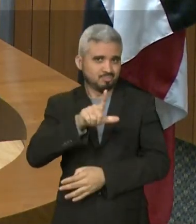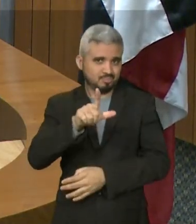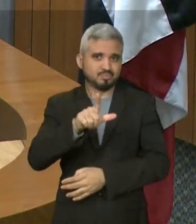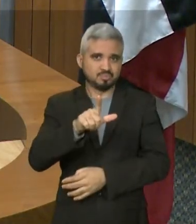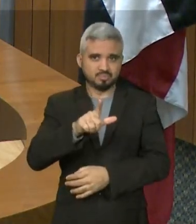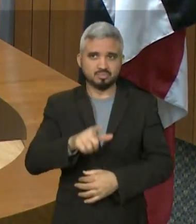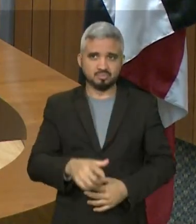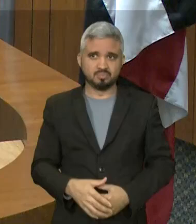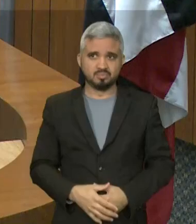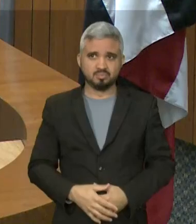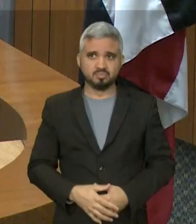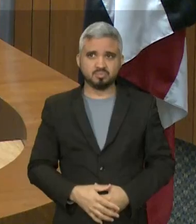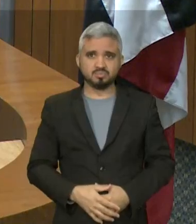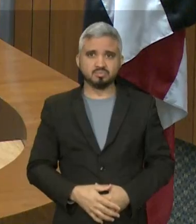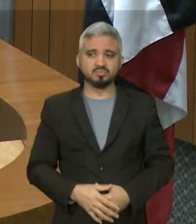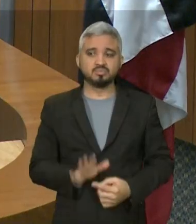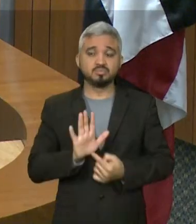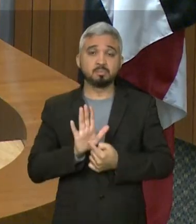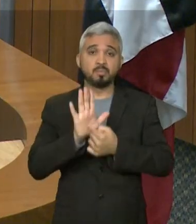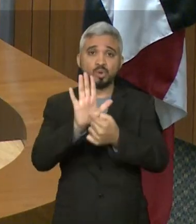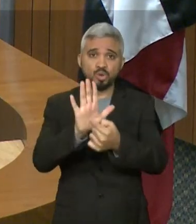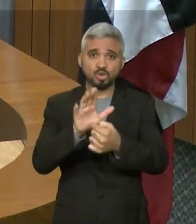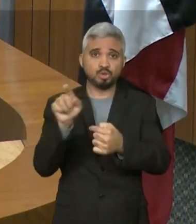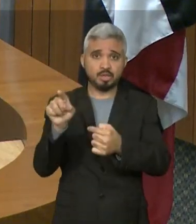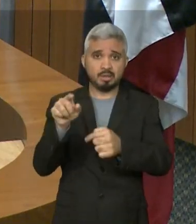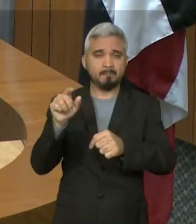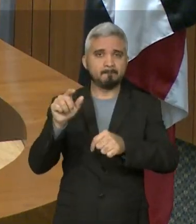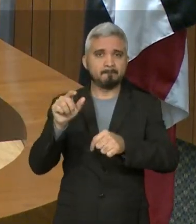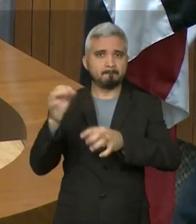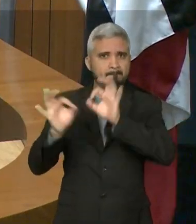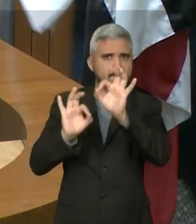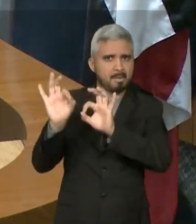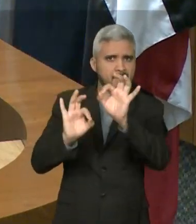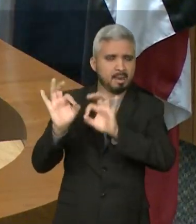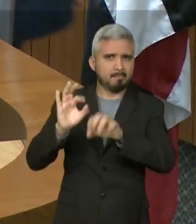mostra que é o mais preparado, mostrou que é o mais preparado,